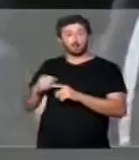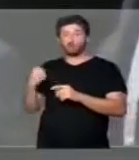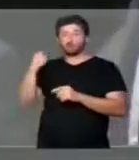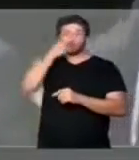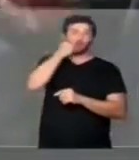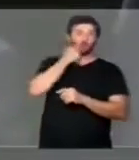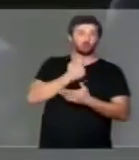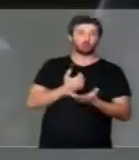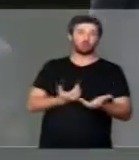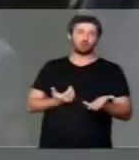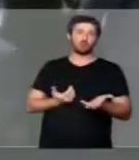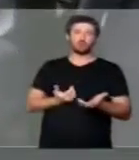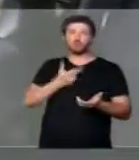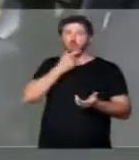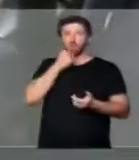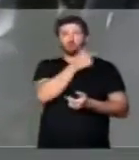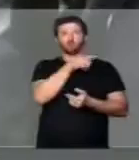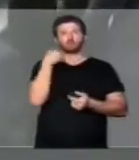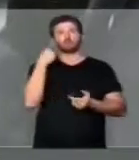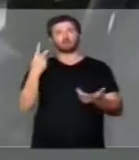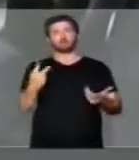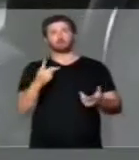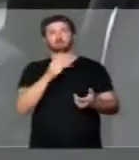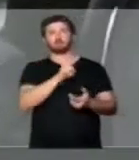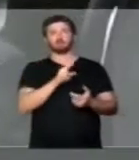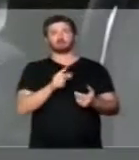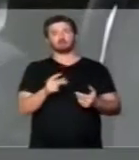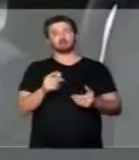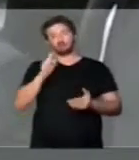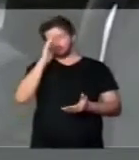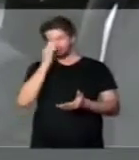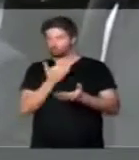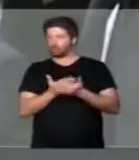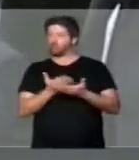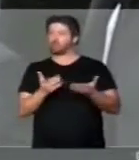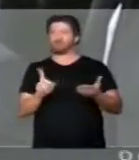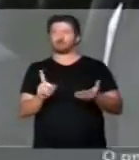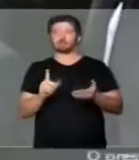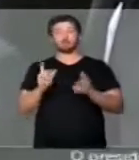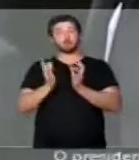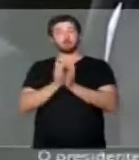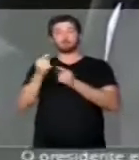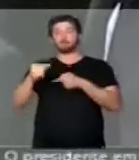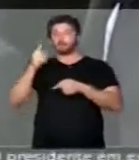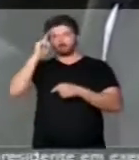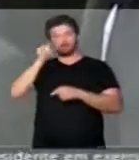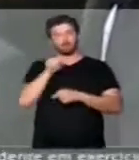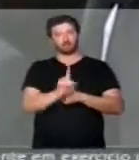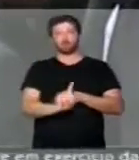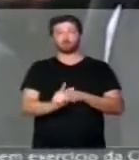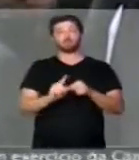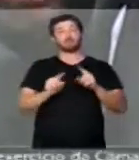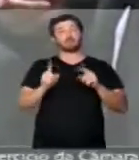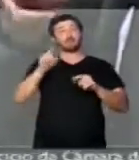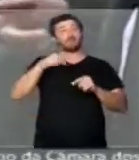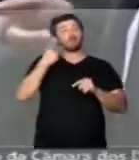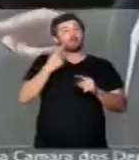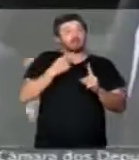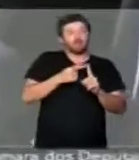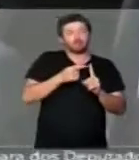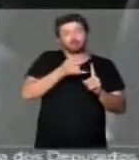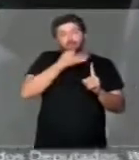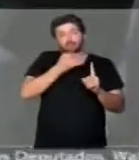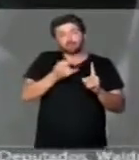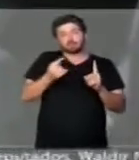soco por um vereador do PV. Não creio que seja uma orientação partidária, mas foi um vereador do PV,